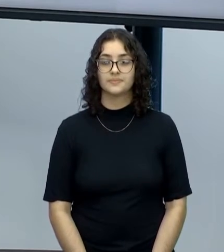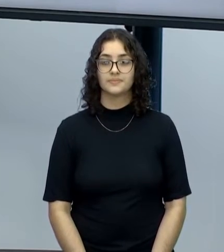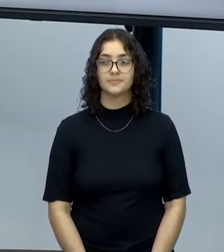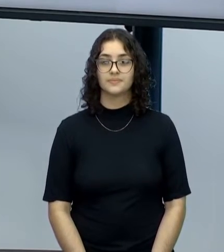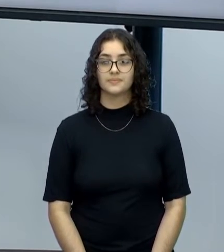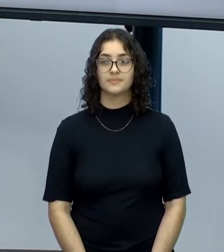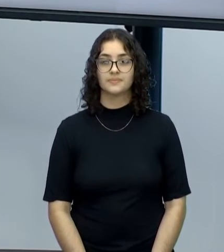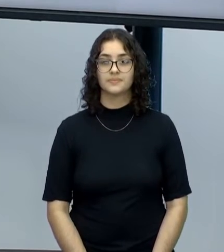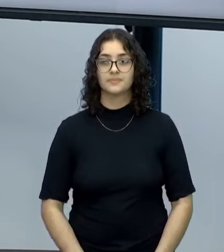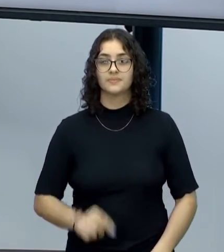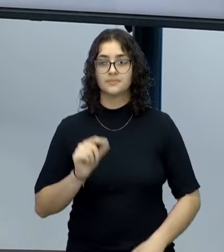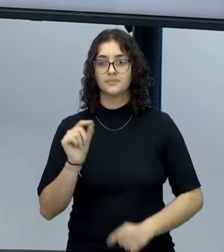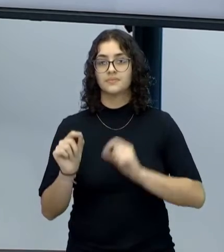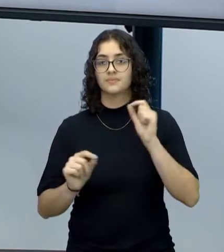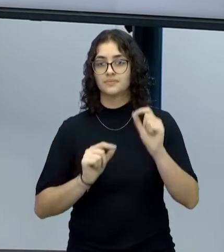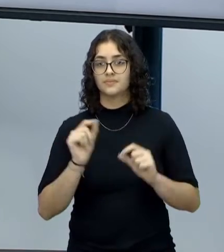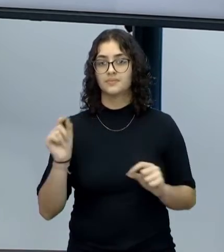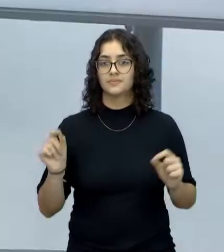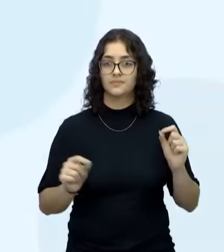né? E o que seria essa